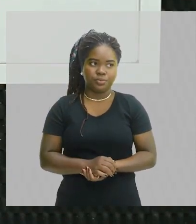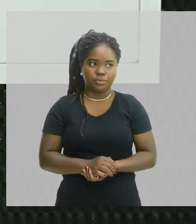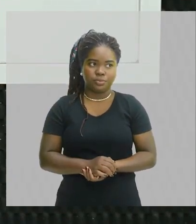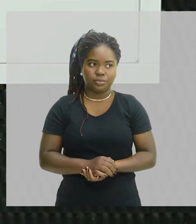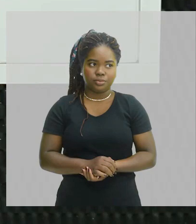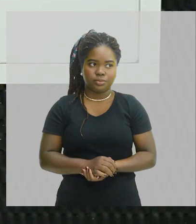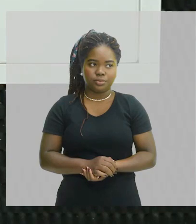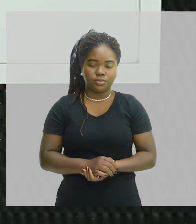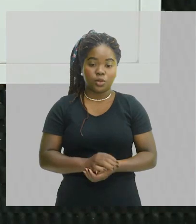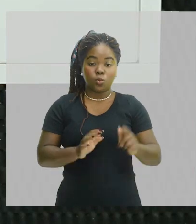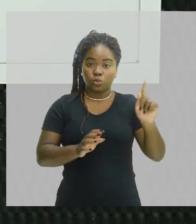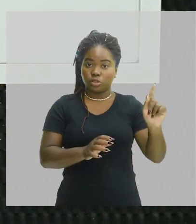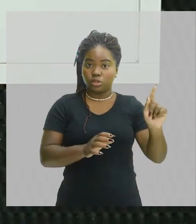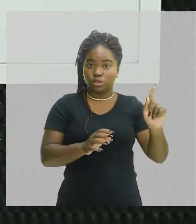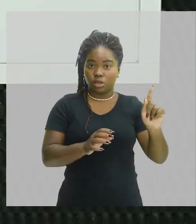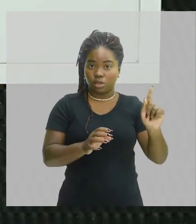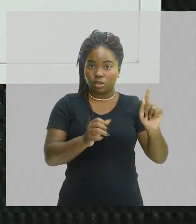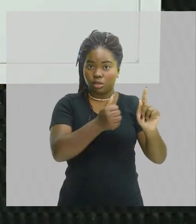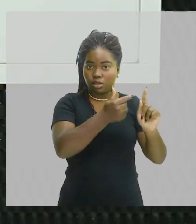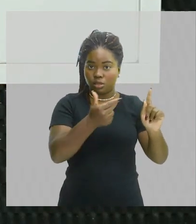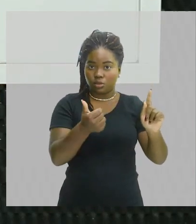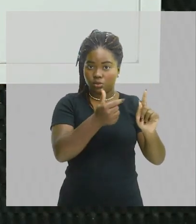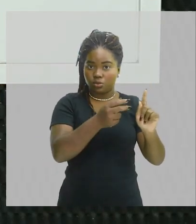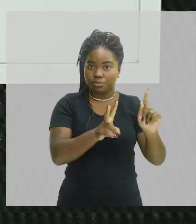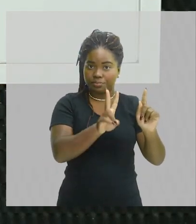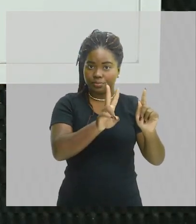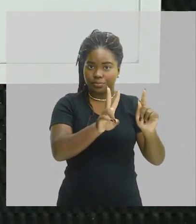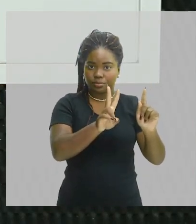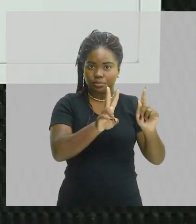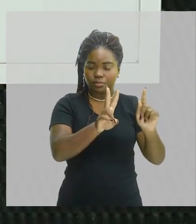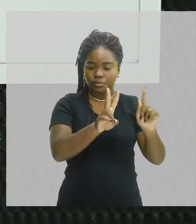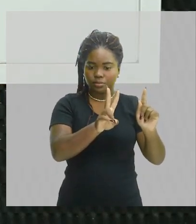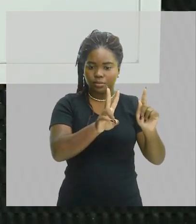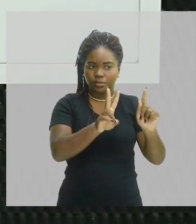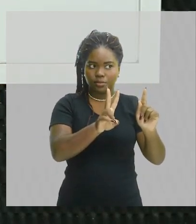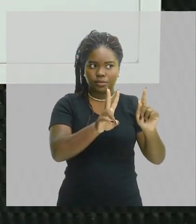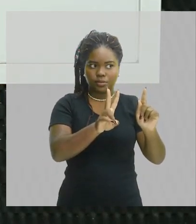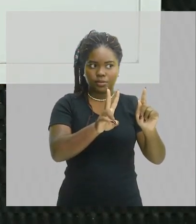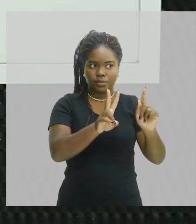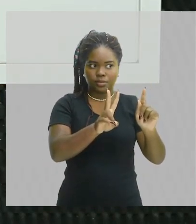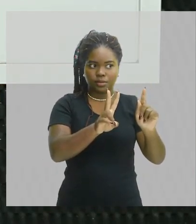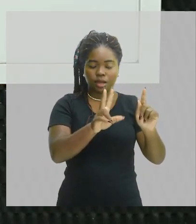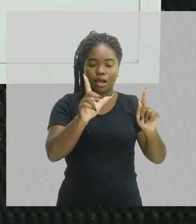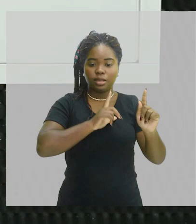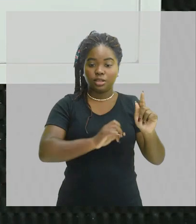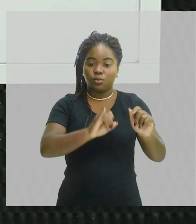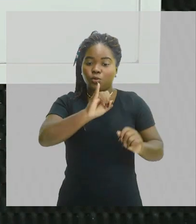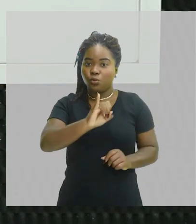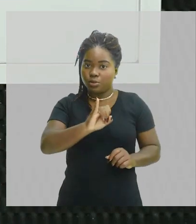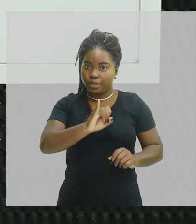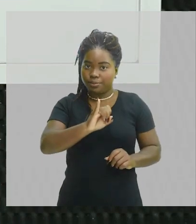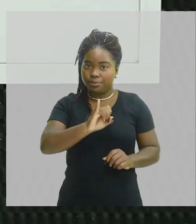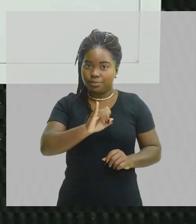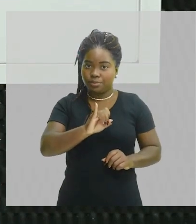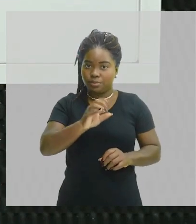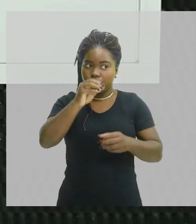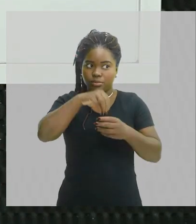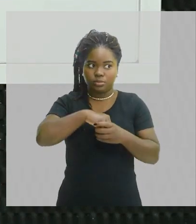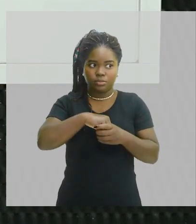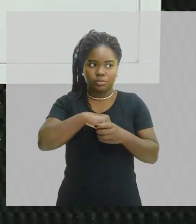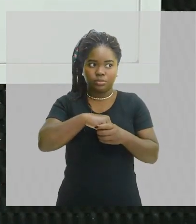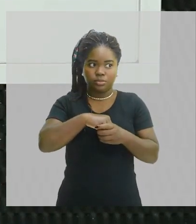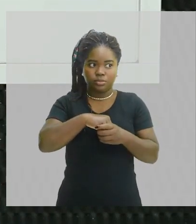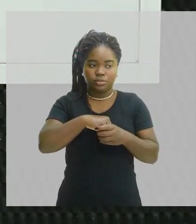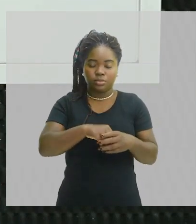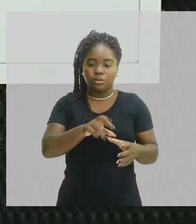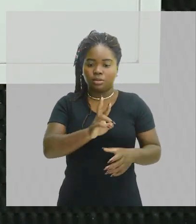12 volts, tá certo? E a resistência interna, vou colocar aqui embaixo, ó,